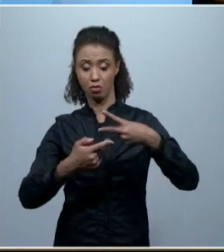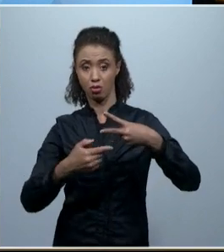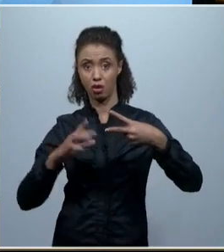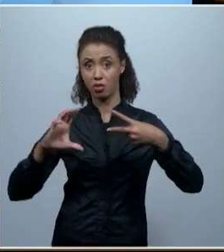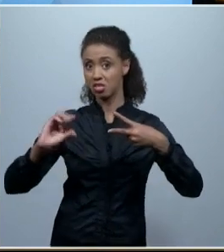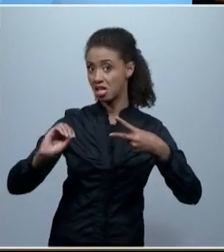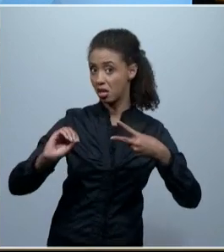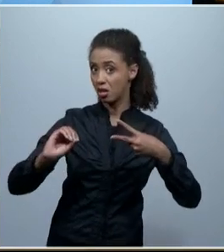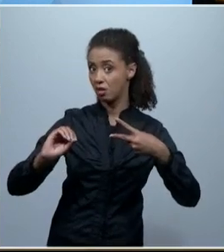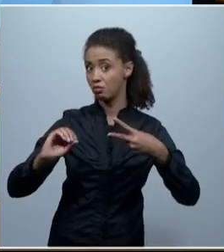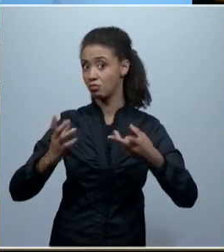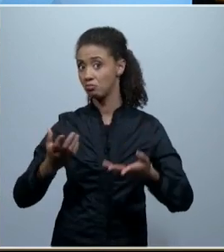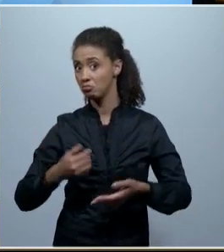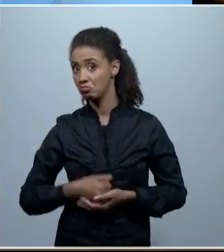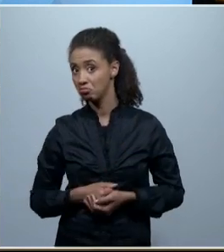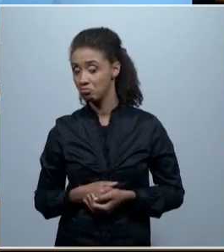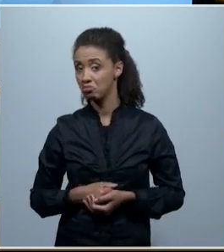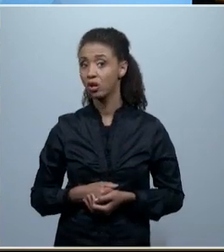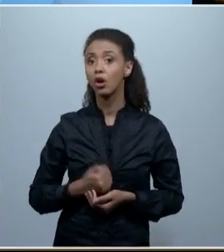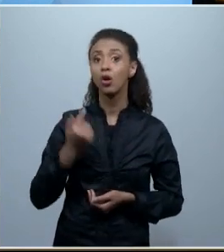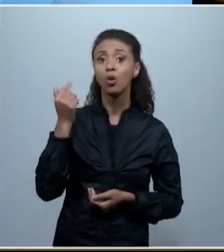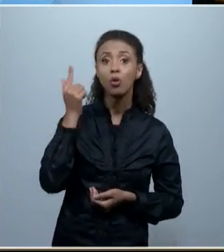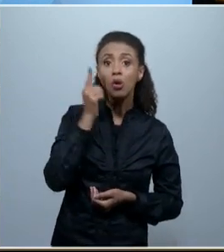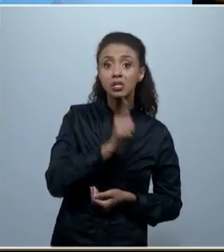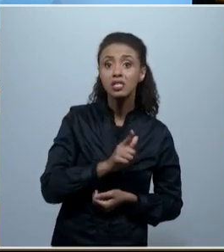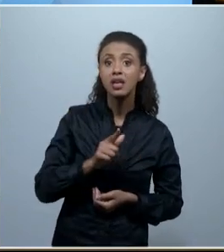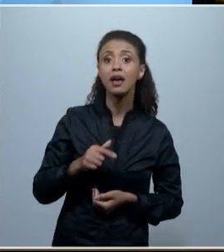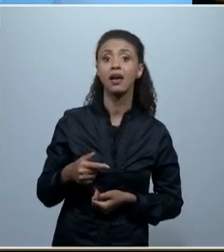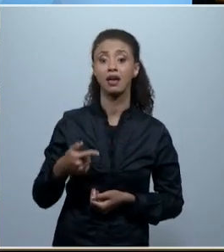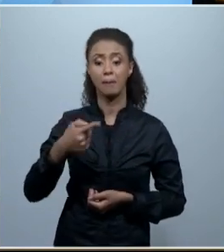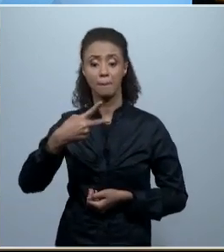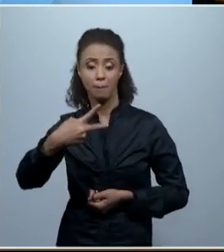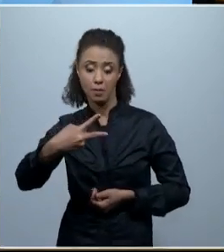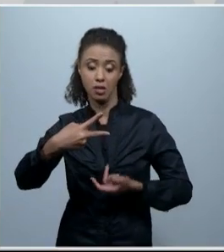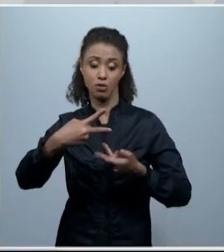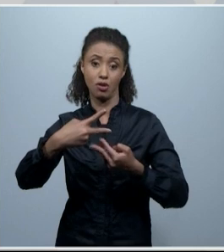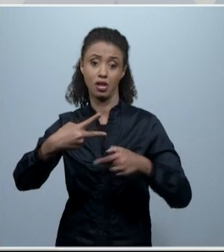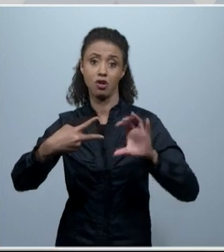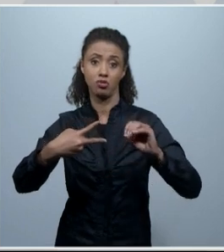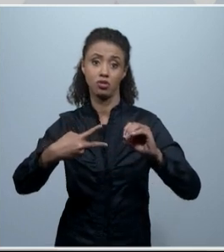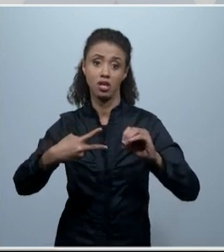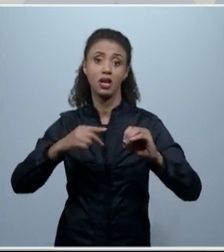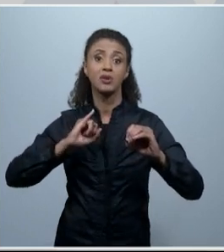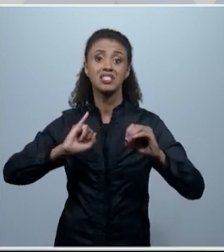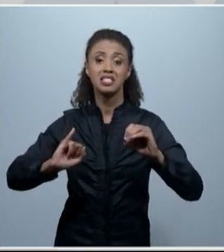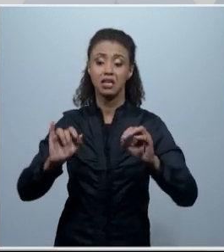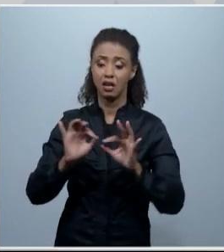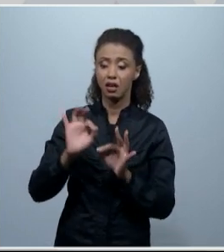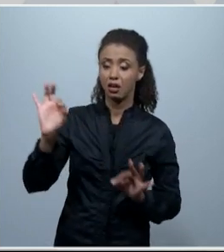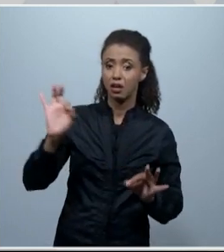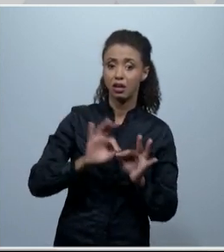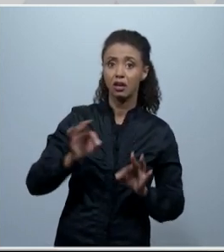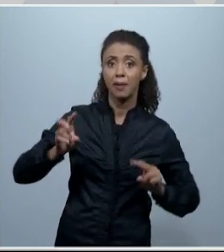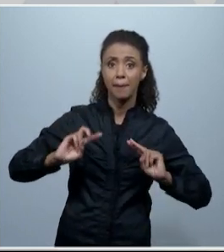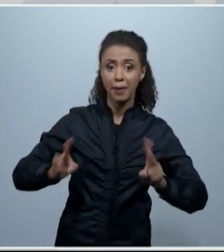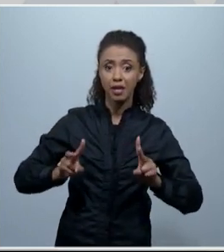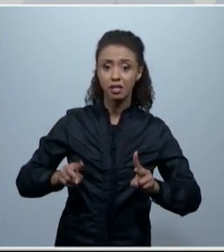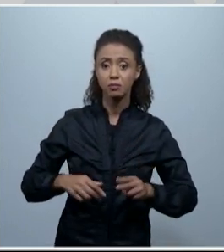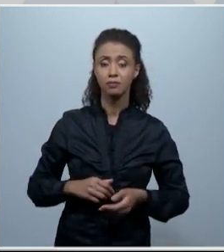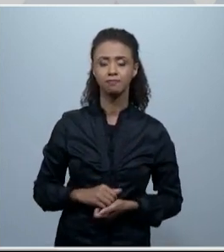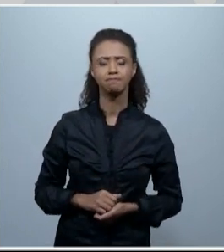outro ponto é 0 si só seja os pontos são mesmo ponto que a distância acredita nos satisfaz essa fórmula complicada satisfaz